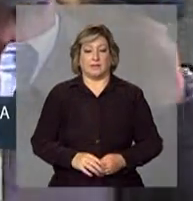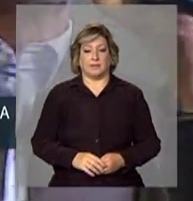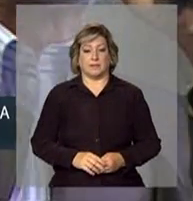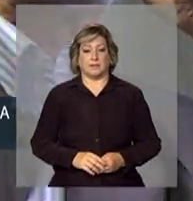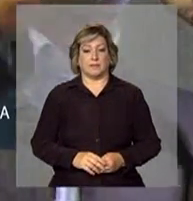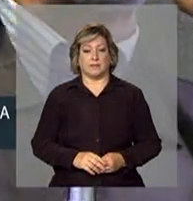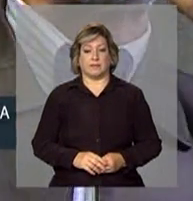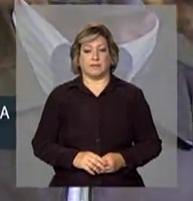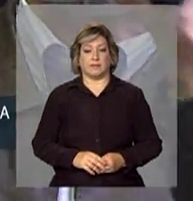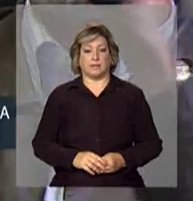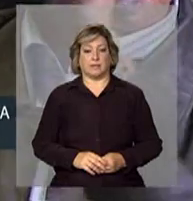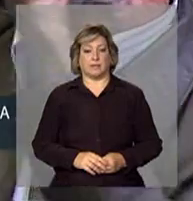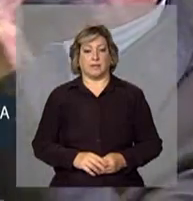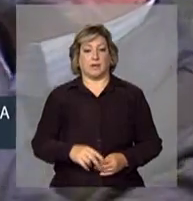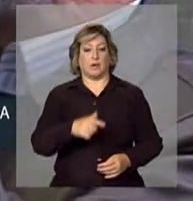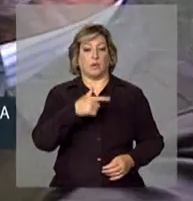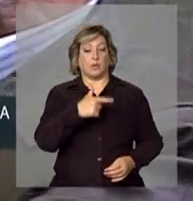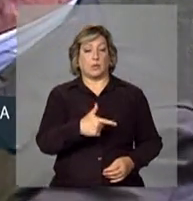de